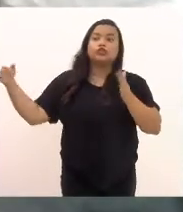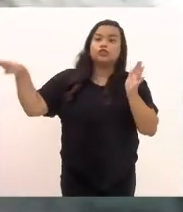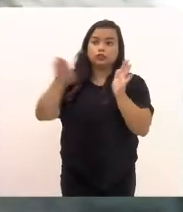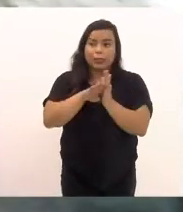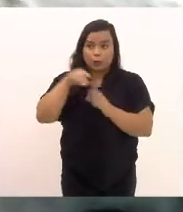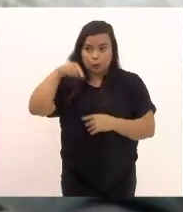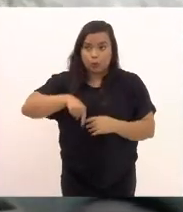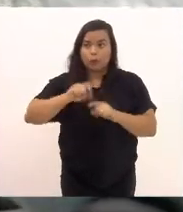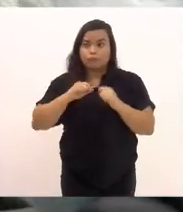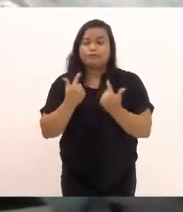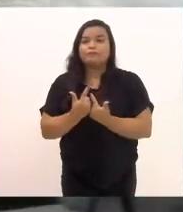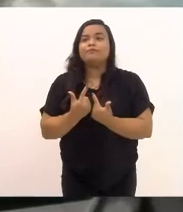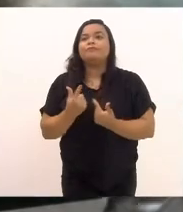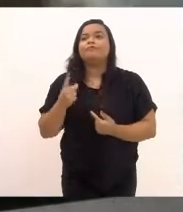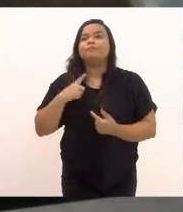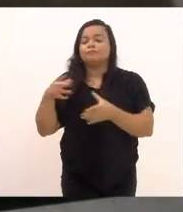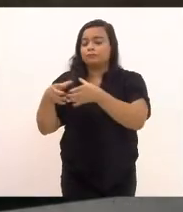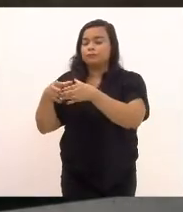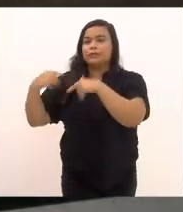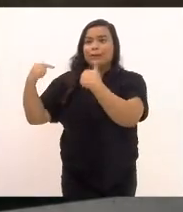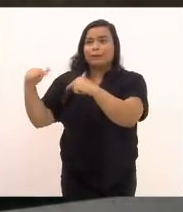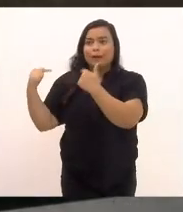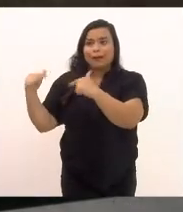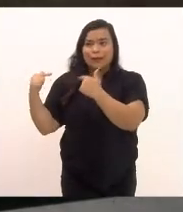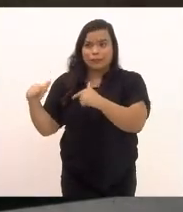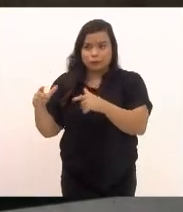Casa, através da Comissão de